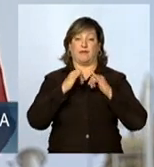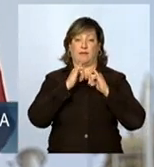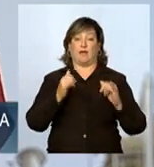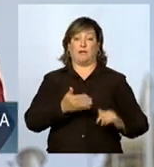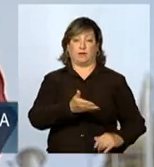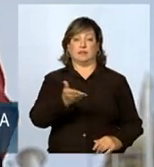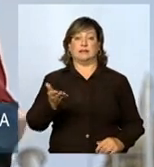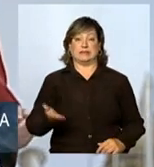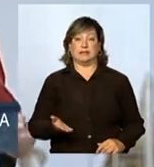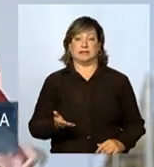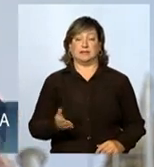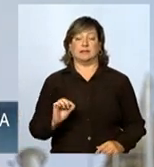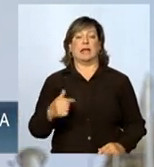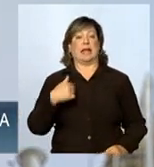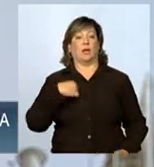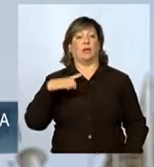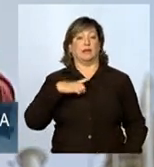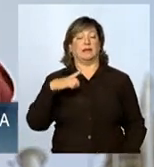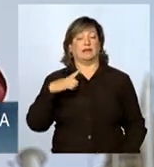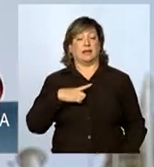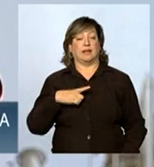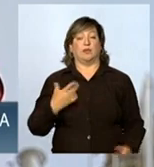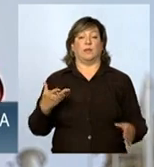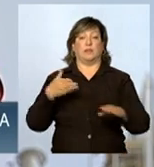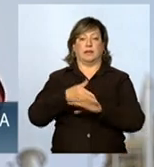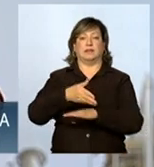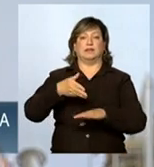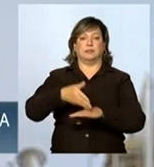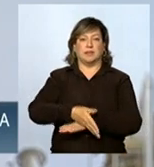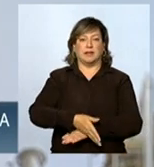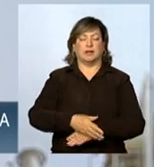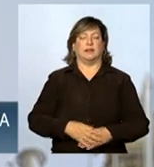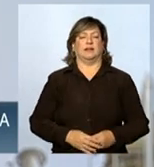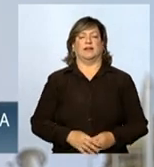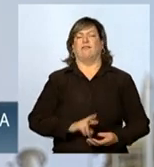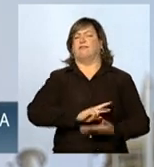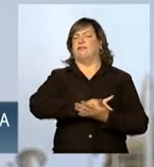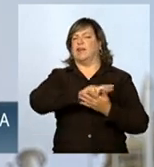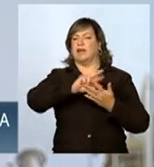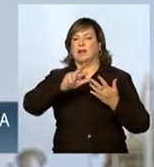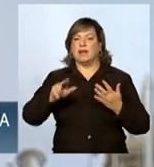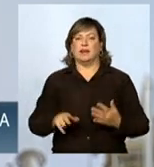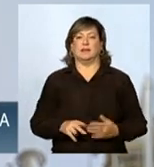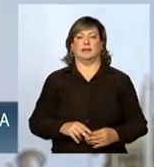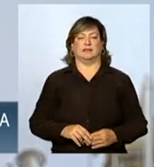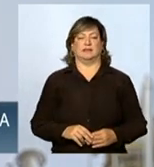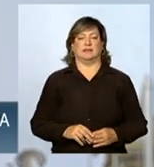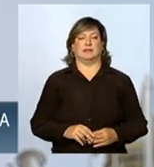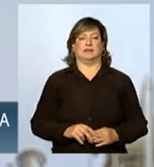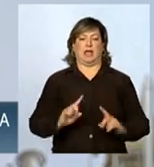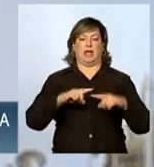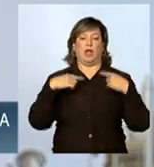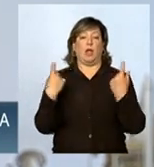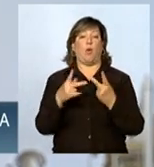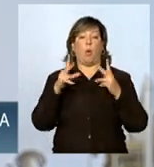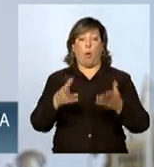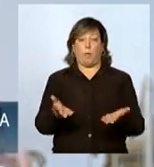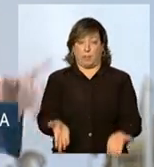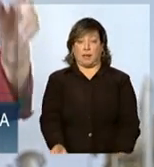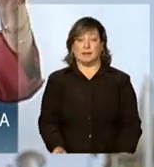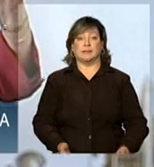vocês que eu tenho participado de várias cerimônias como